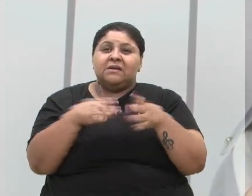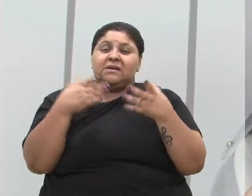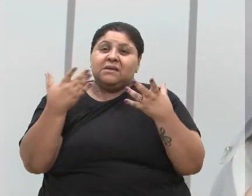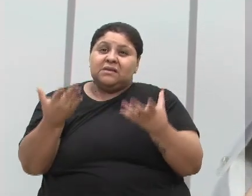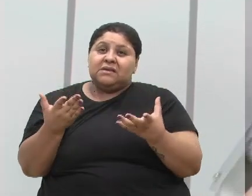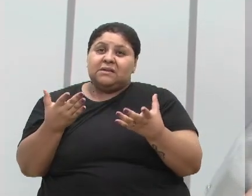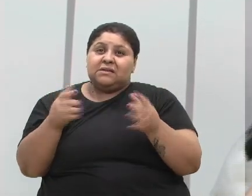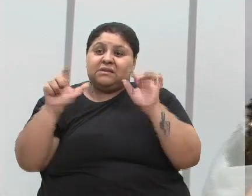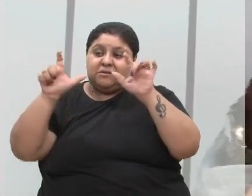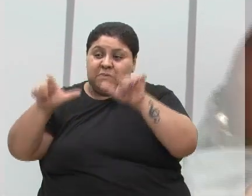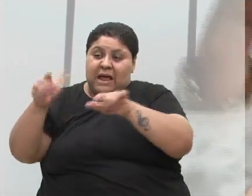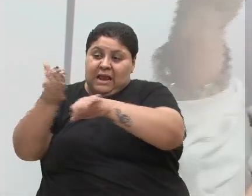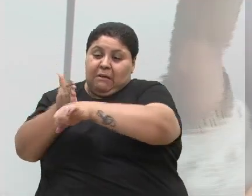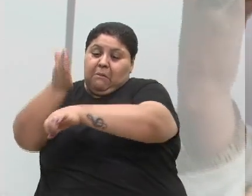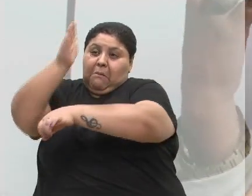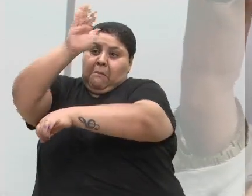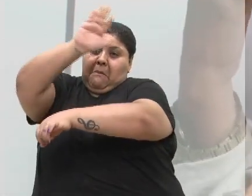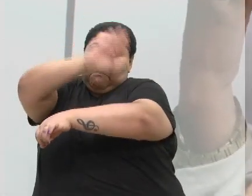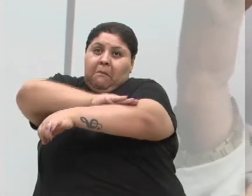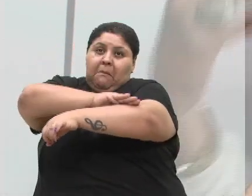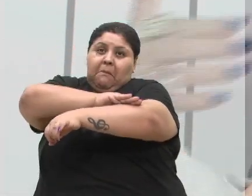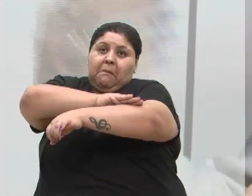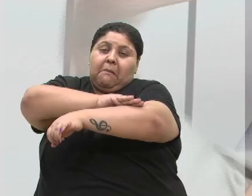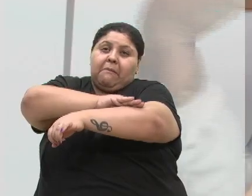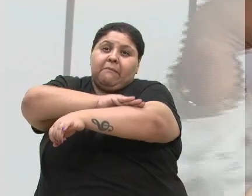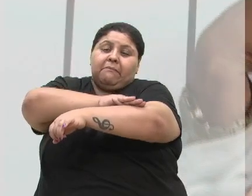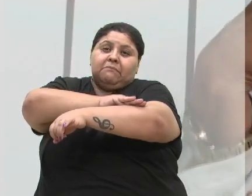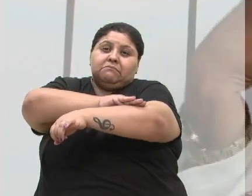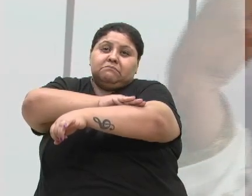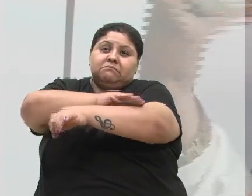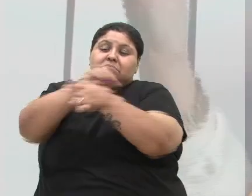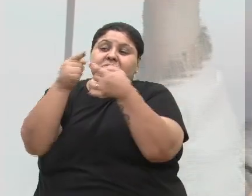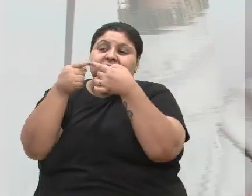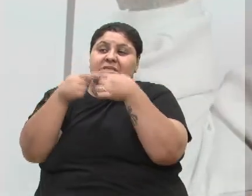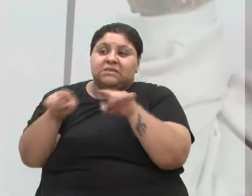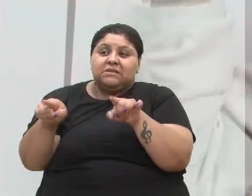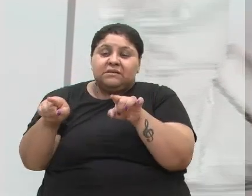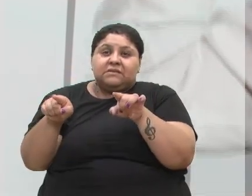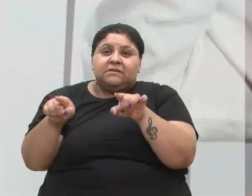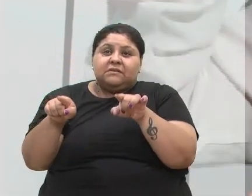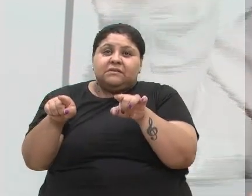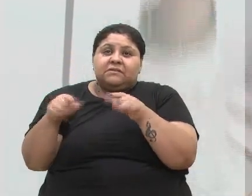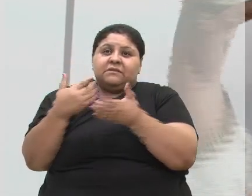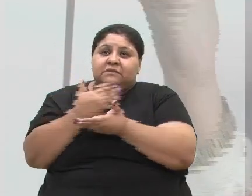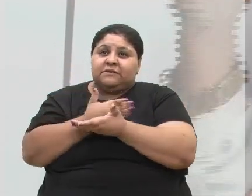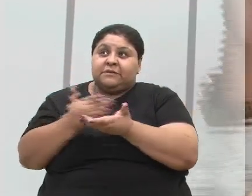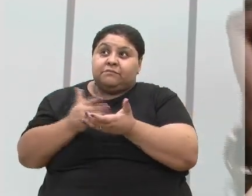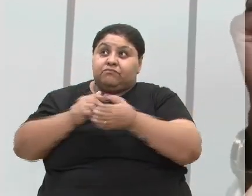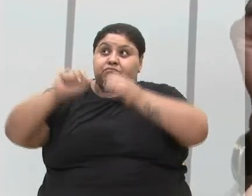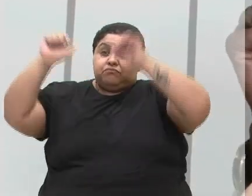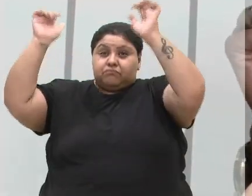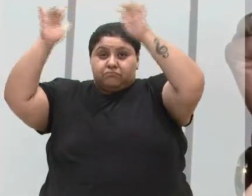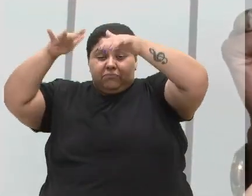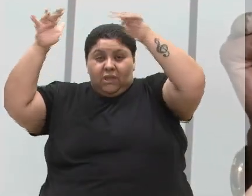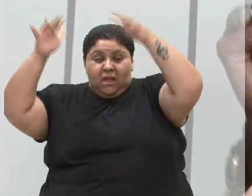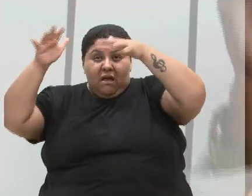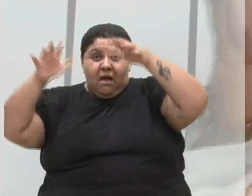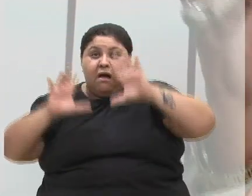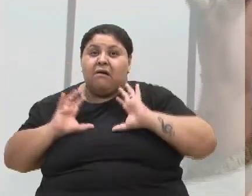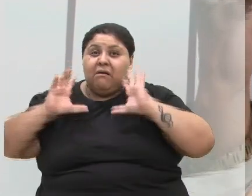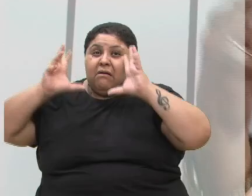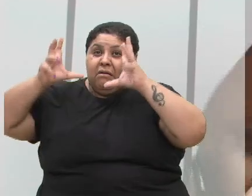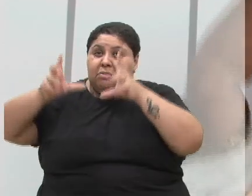uma área coberta, onde ela é uma área coberta, mas ela entra toda a chuva e toda